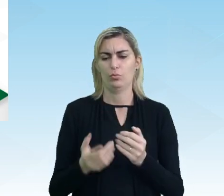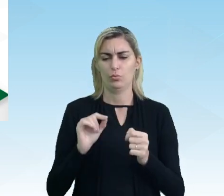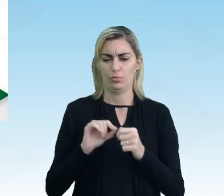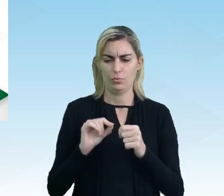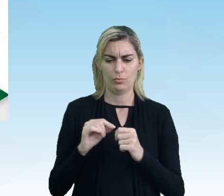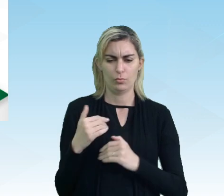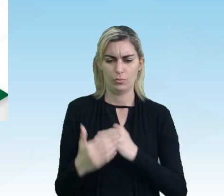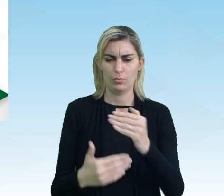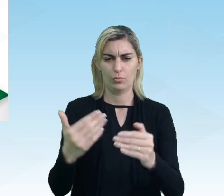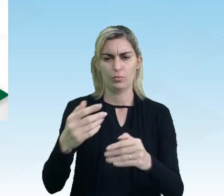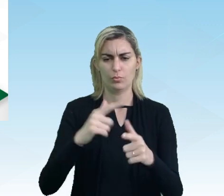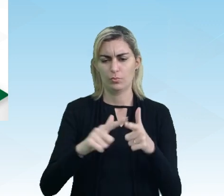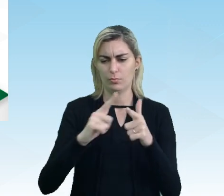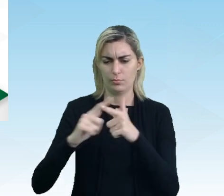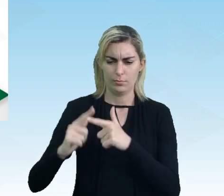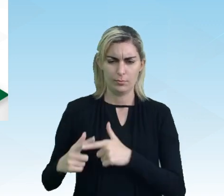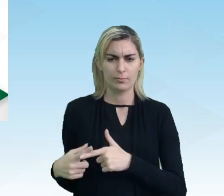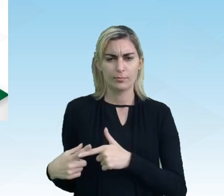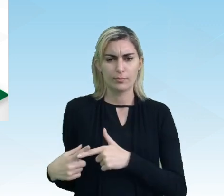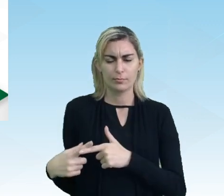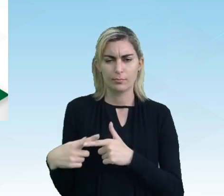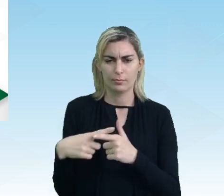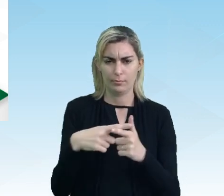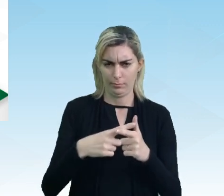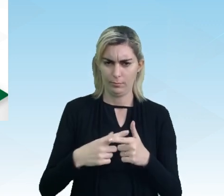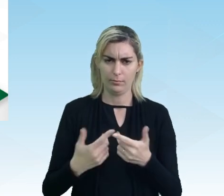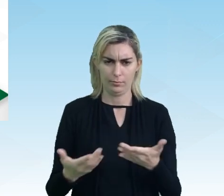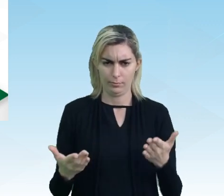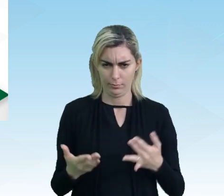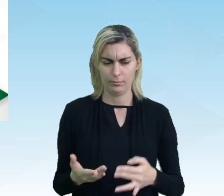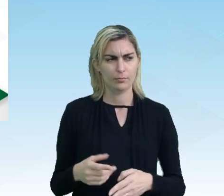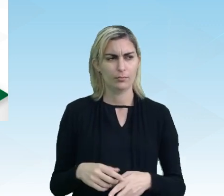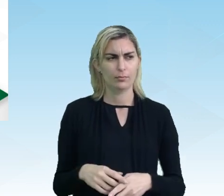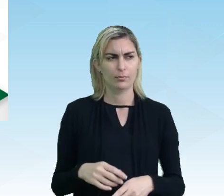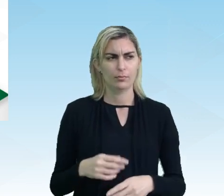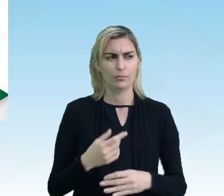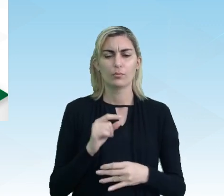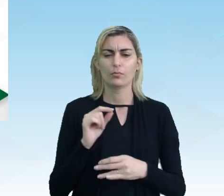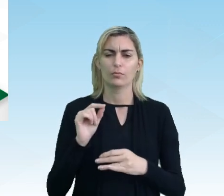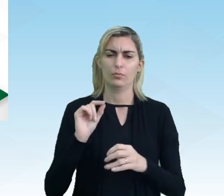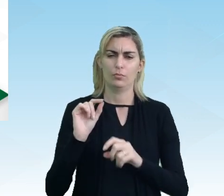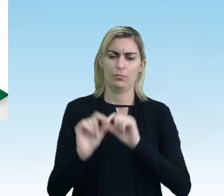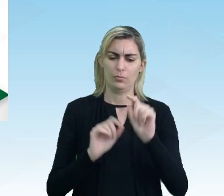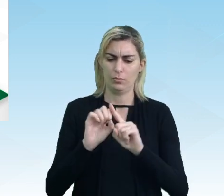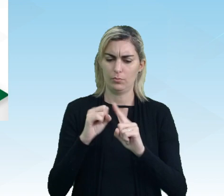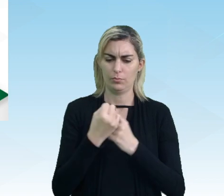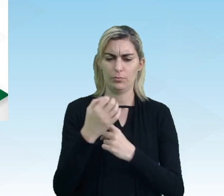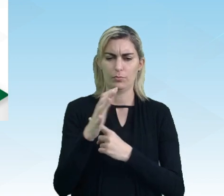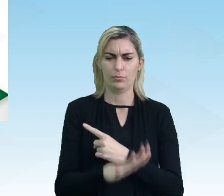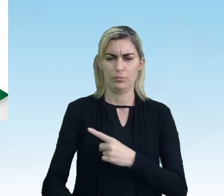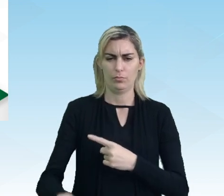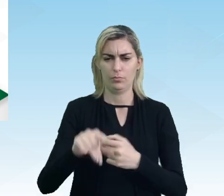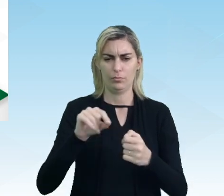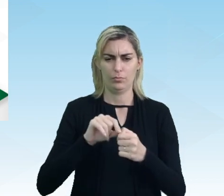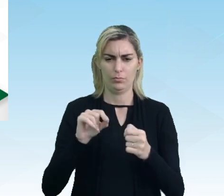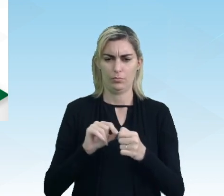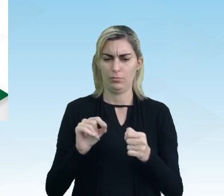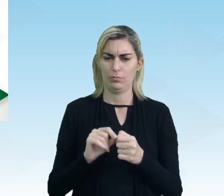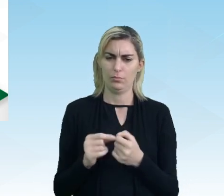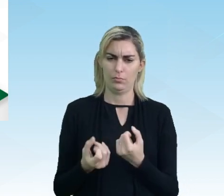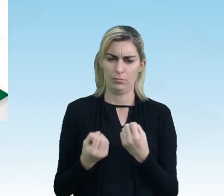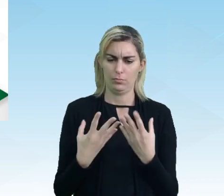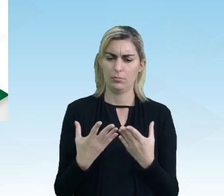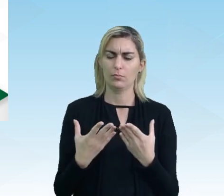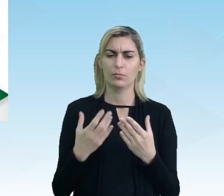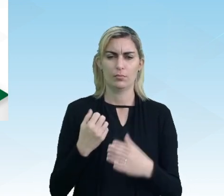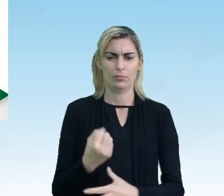gerando os problemas ambientais, tá? O que a sociedade faz? Bom, ela